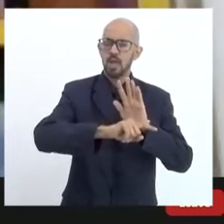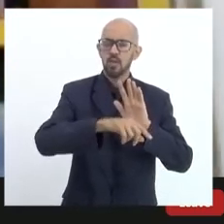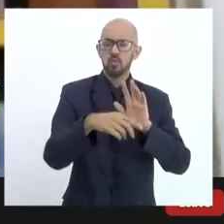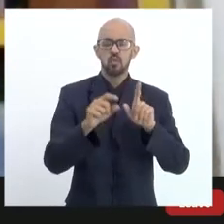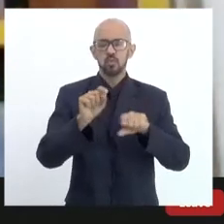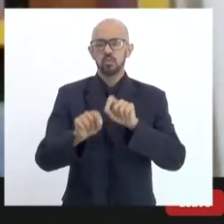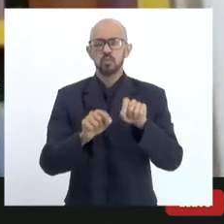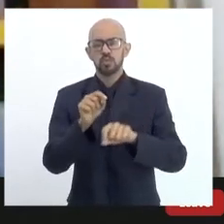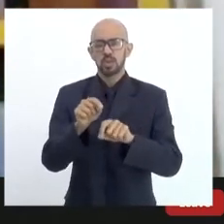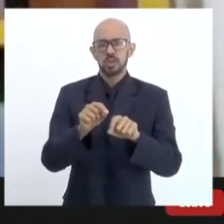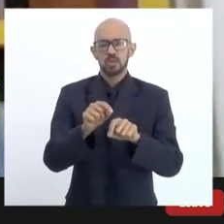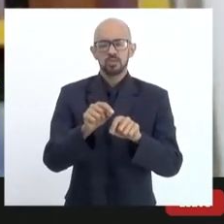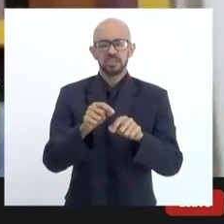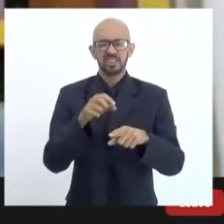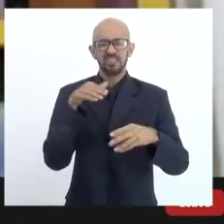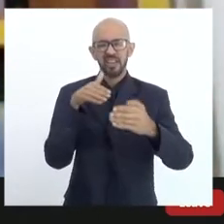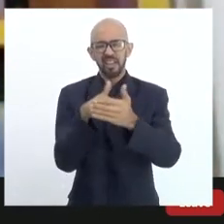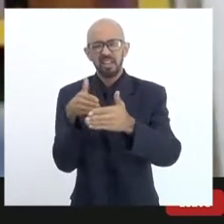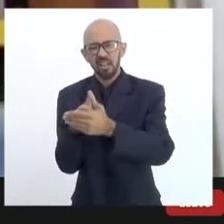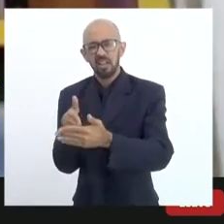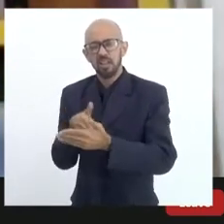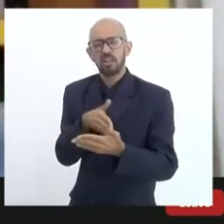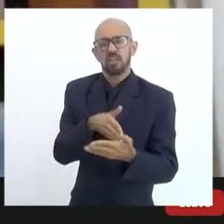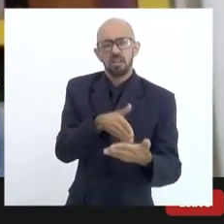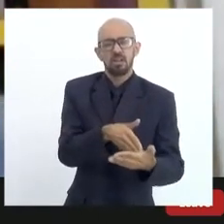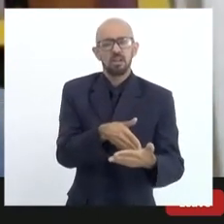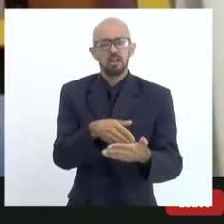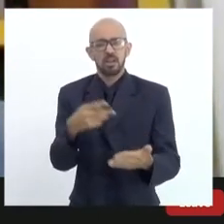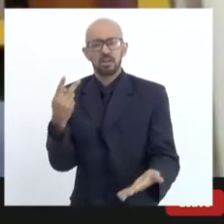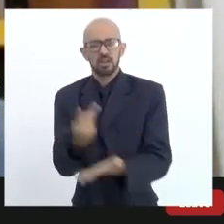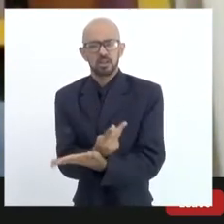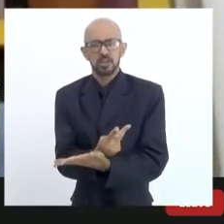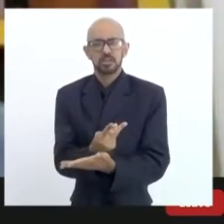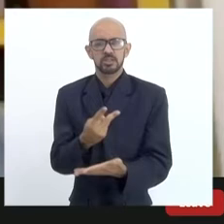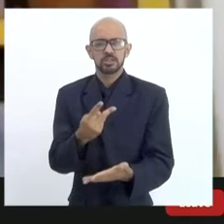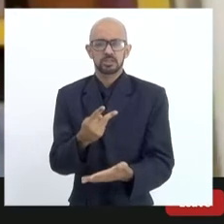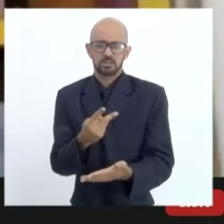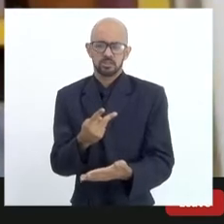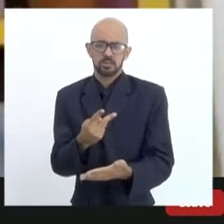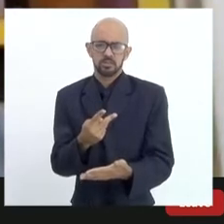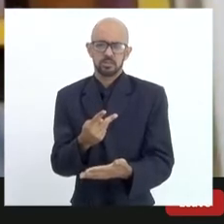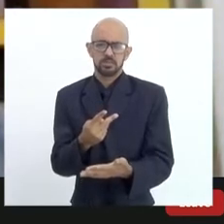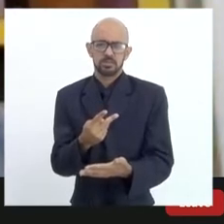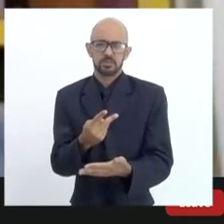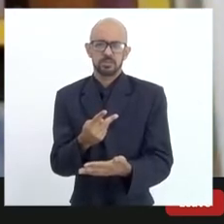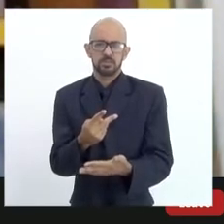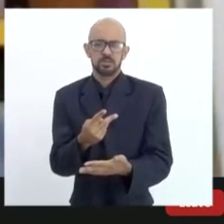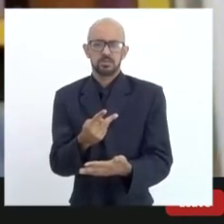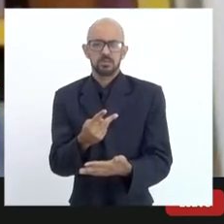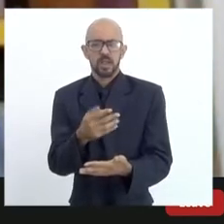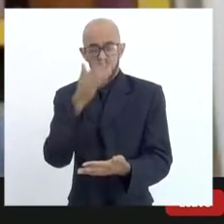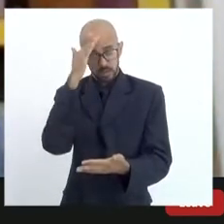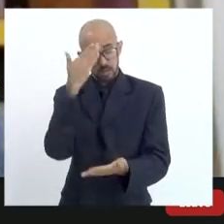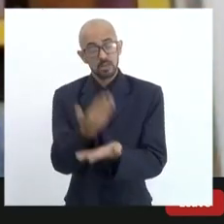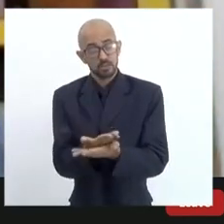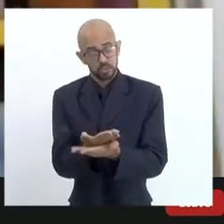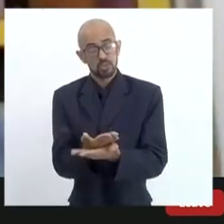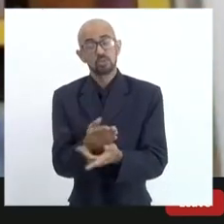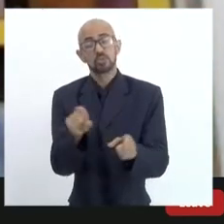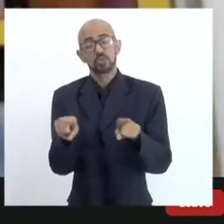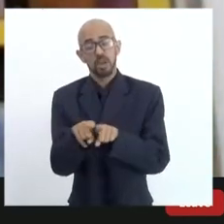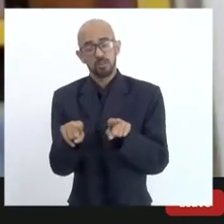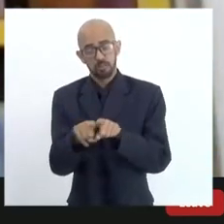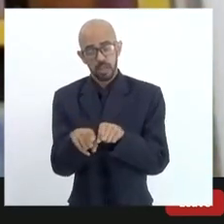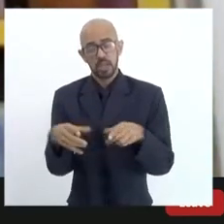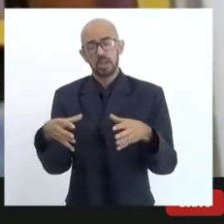uma dos entraves, né, que nós temos encontrado. E acredito que a